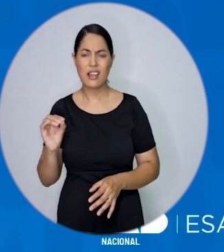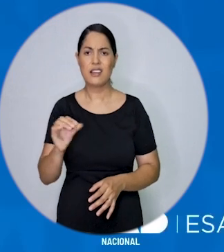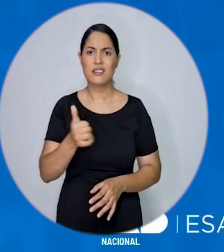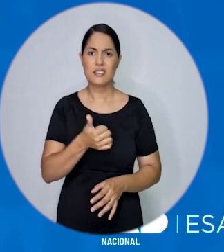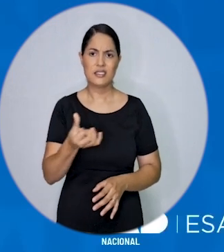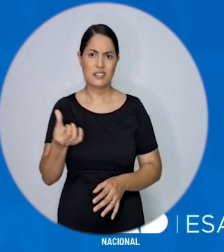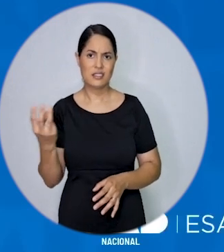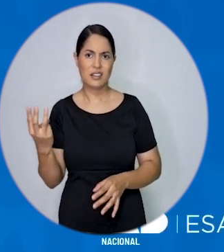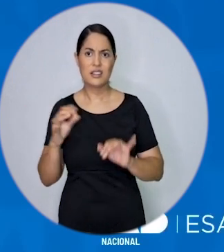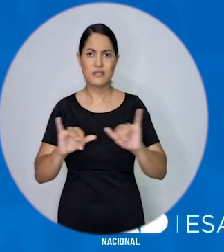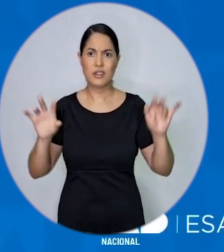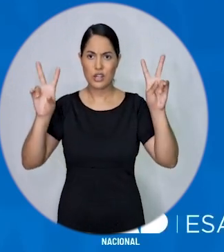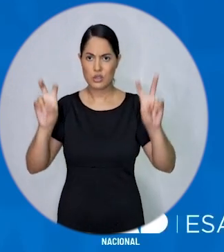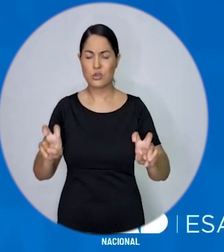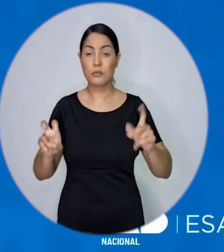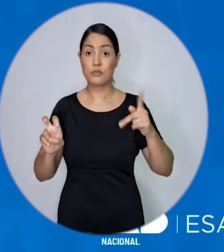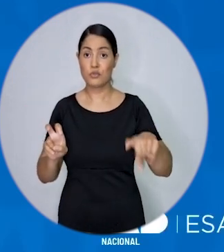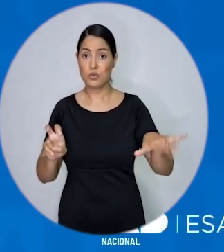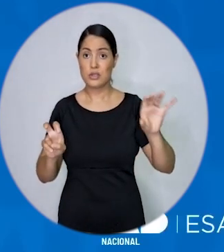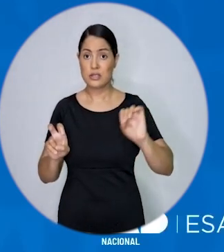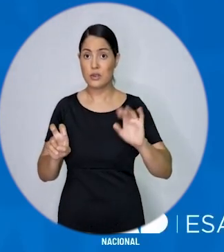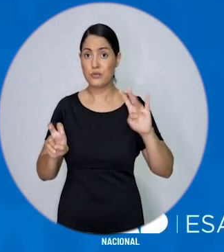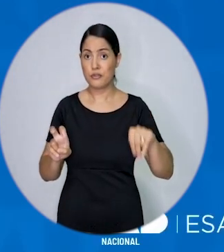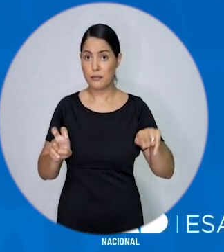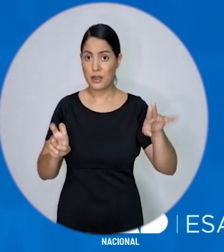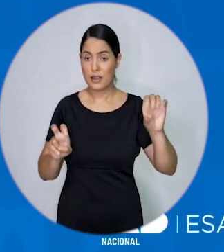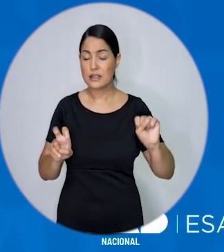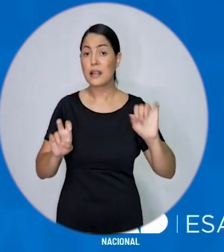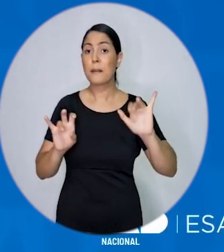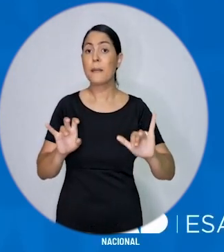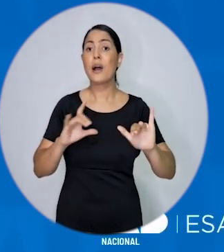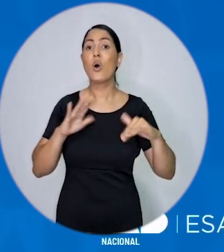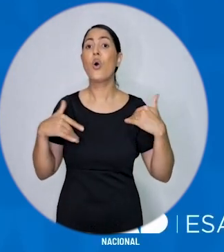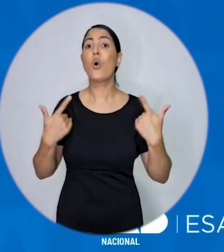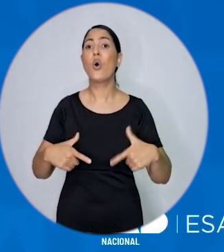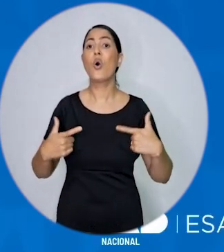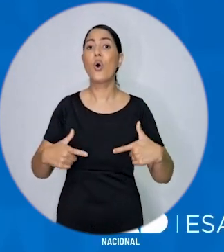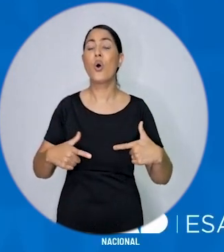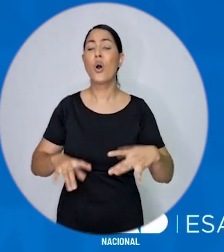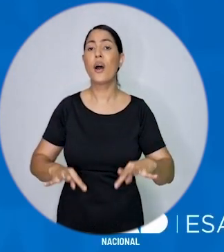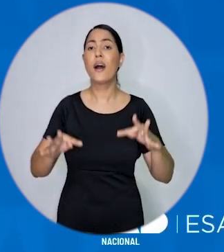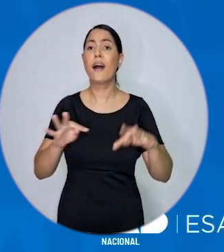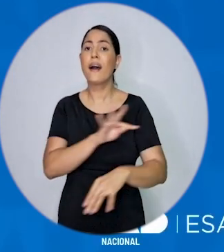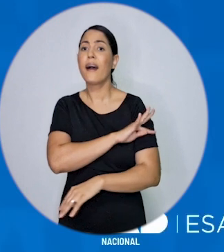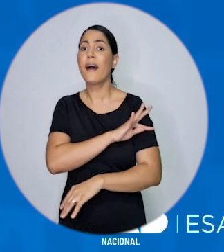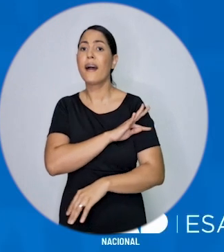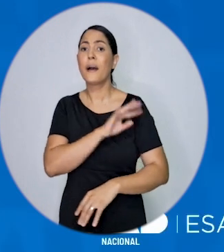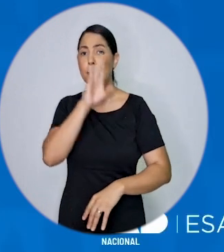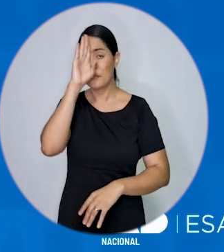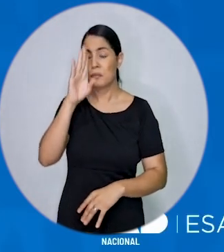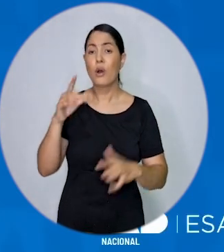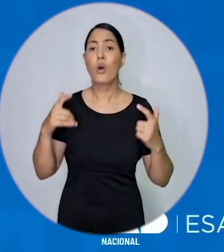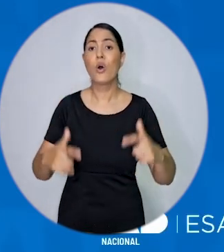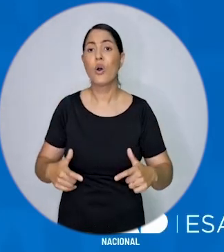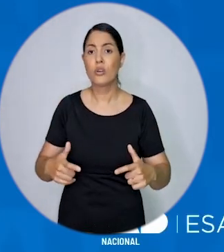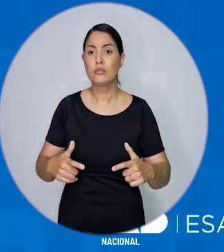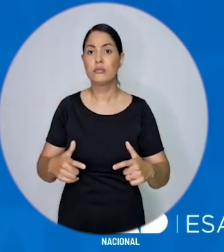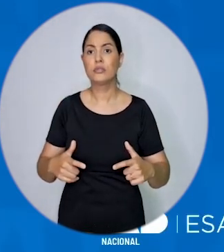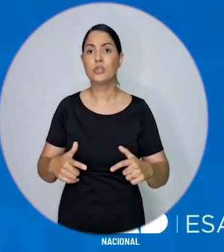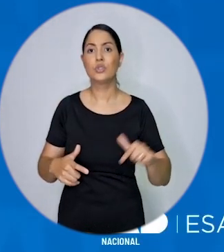ou 673, questão da fruição antecipada de bens, mas aonde que estão as principais técnicas?